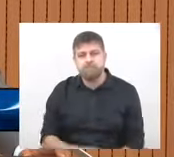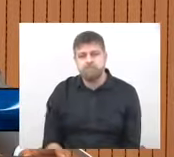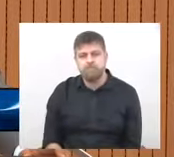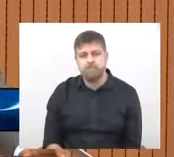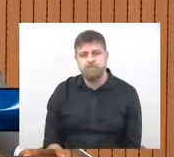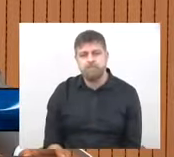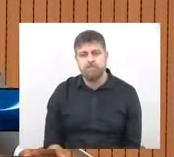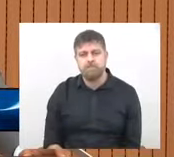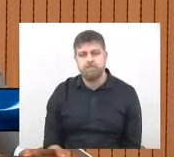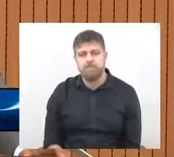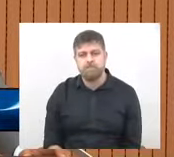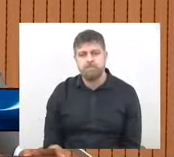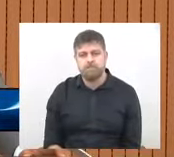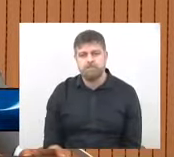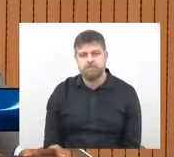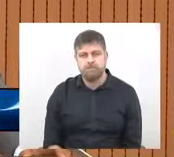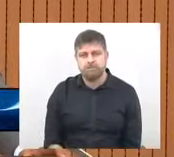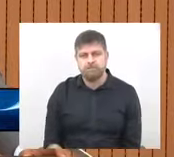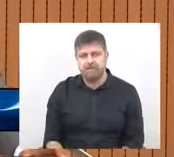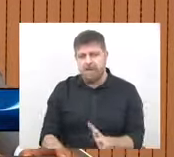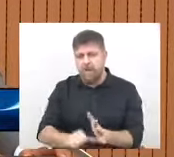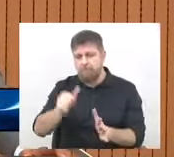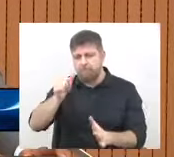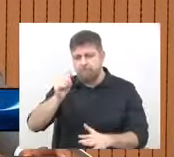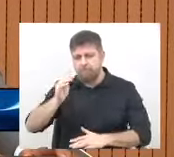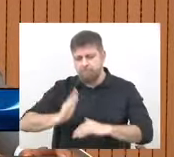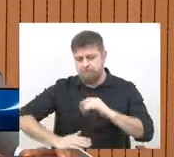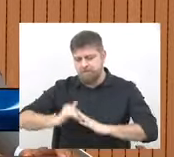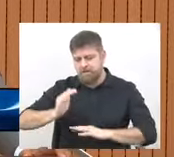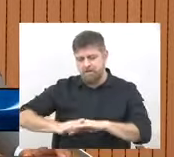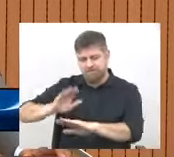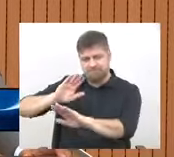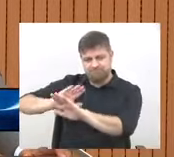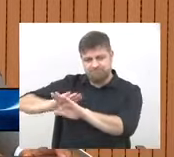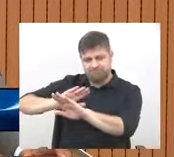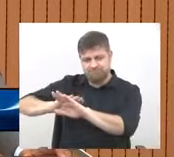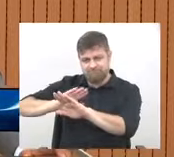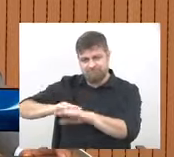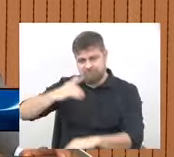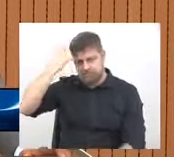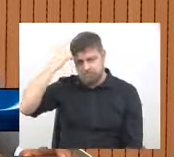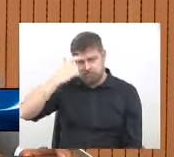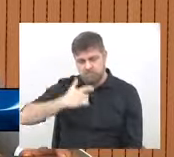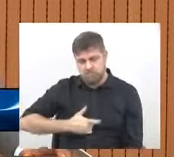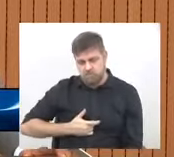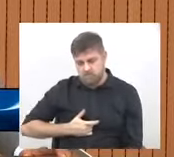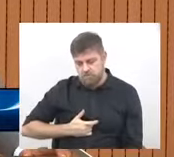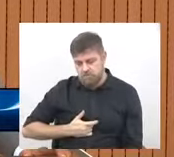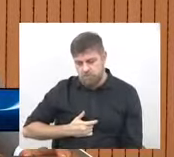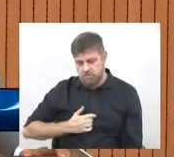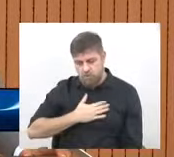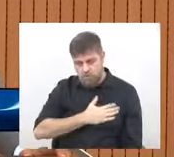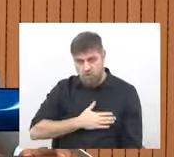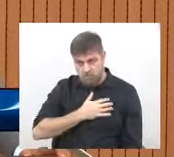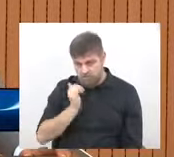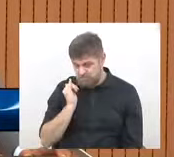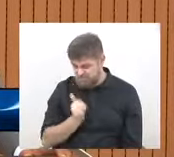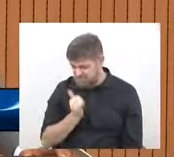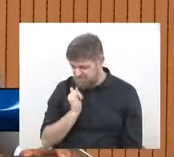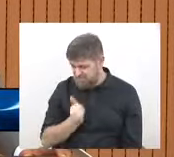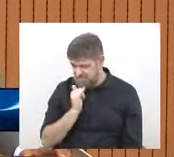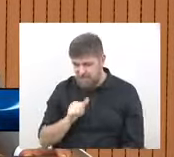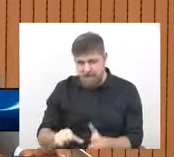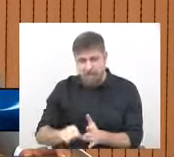E a primeira ação minha, que eu costumo até frisar aqui,